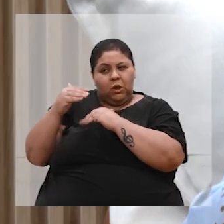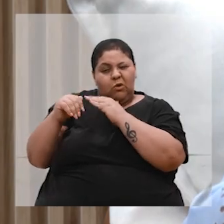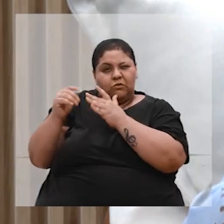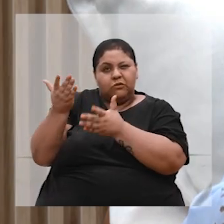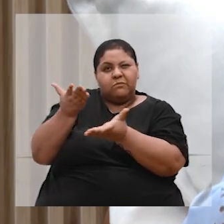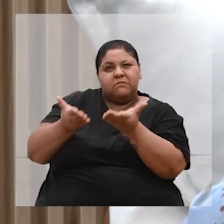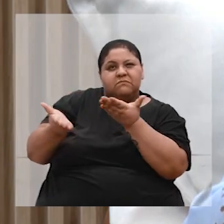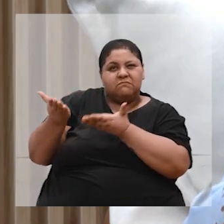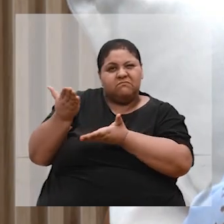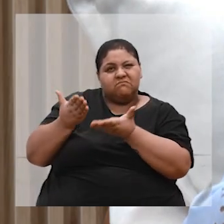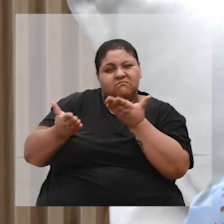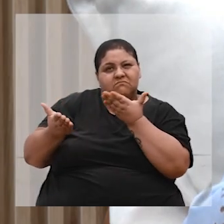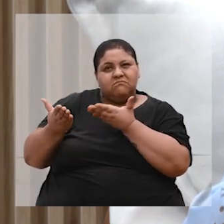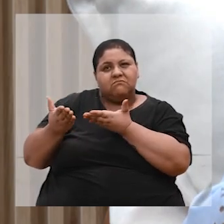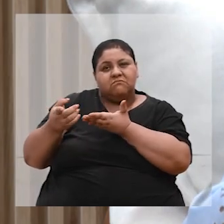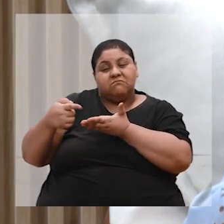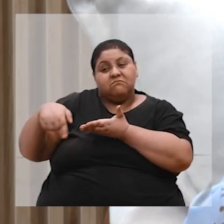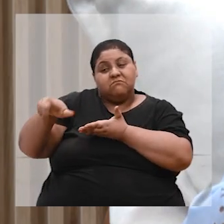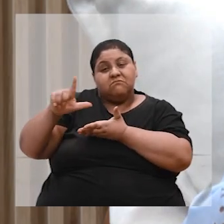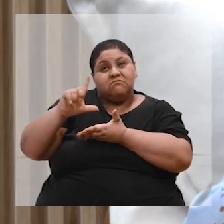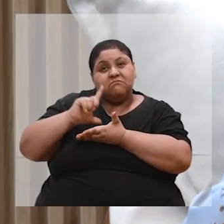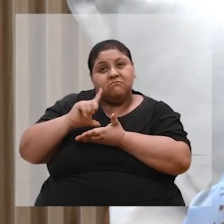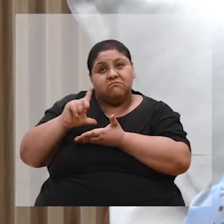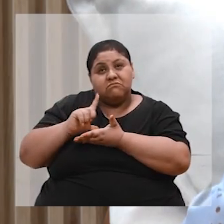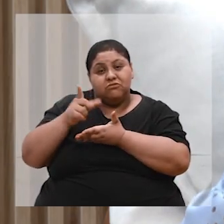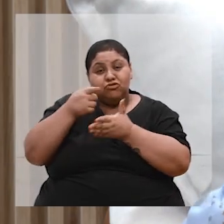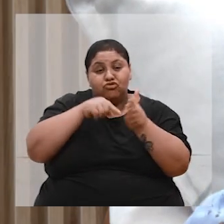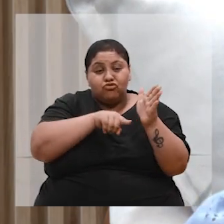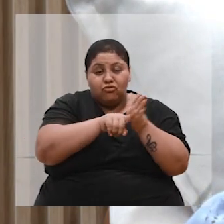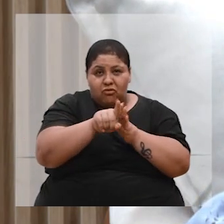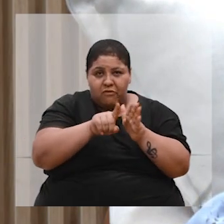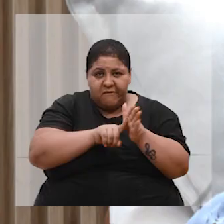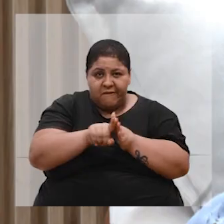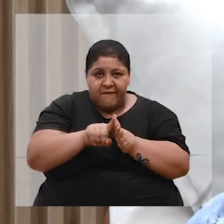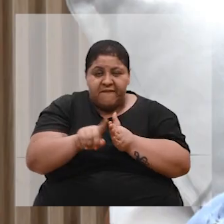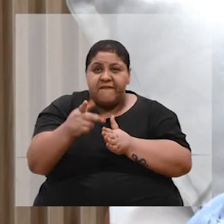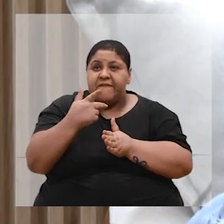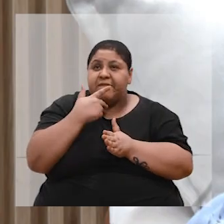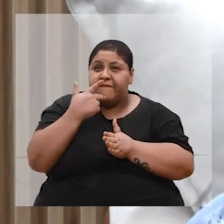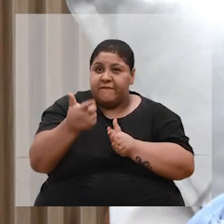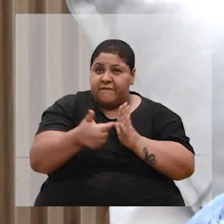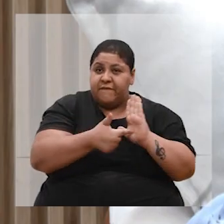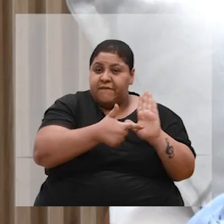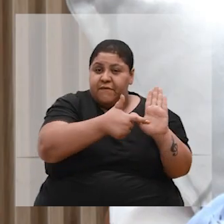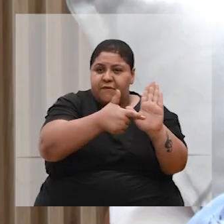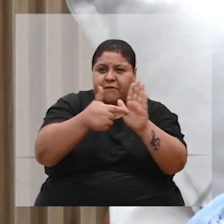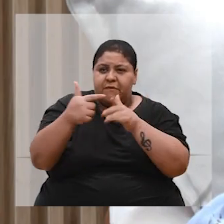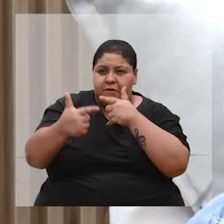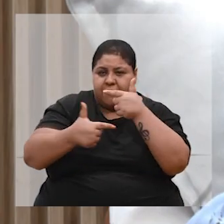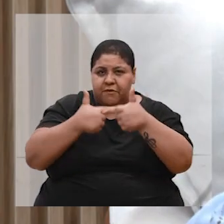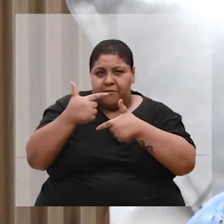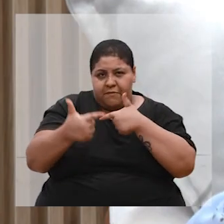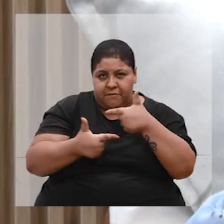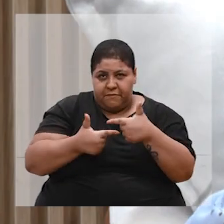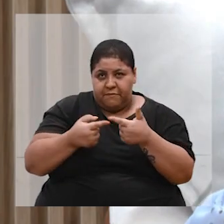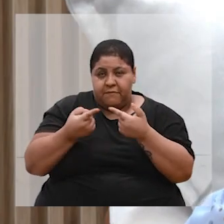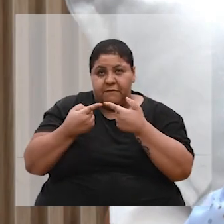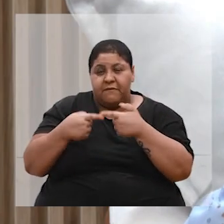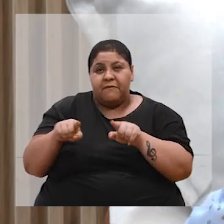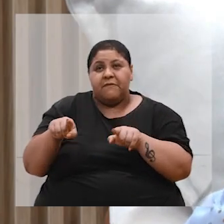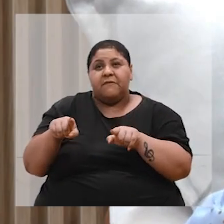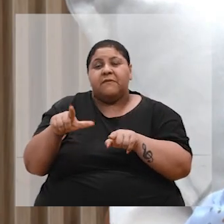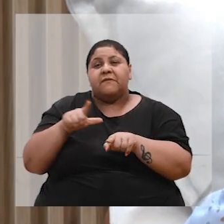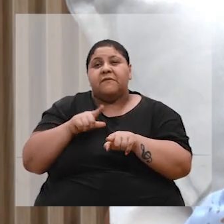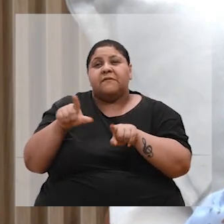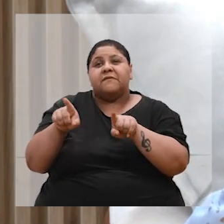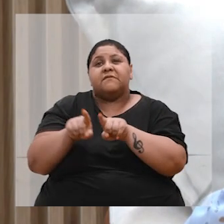uma dinâmica em que nós tivéssemos pesquisadores falando e apresentando trabalhos, mas que